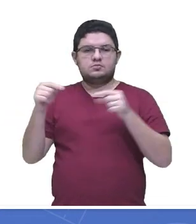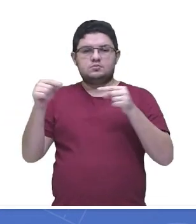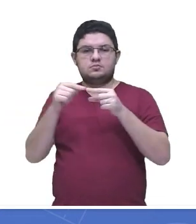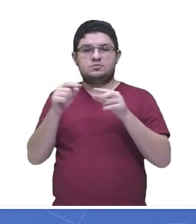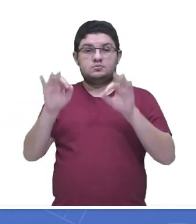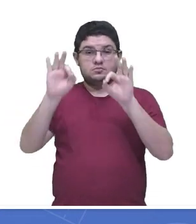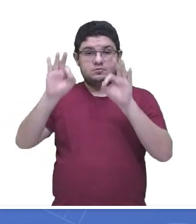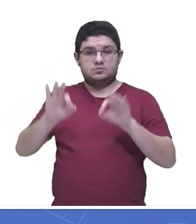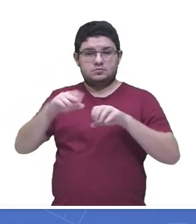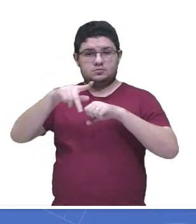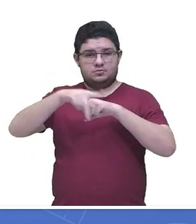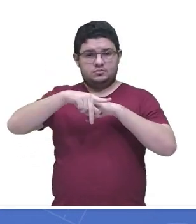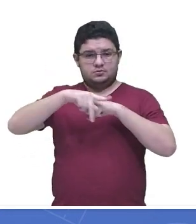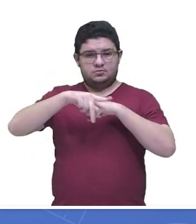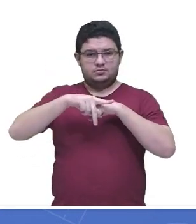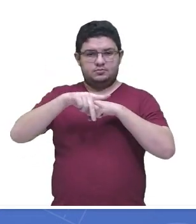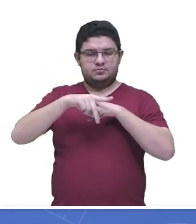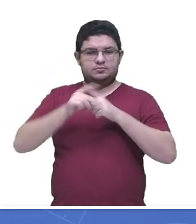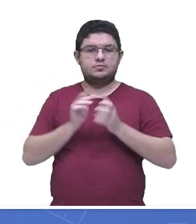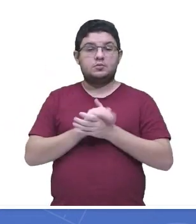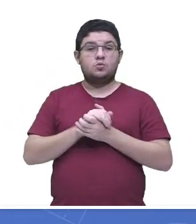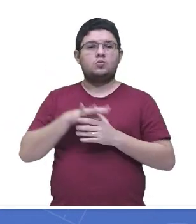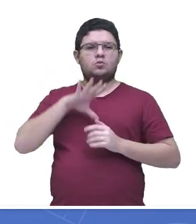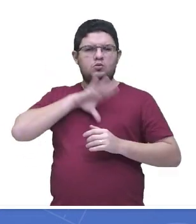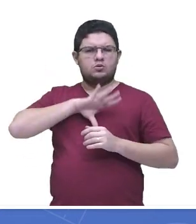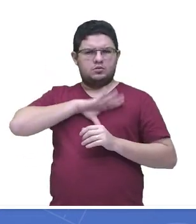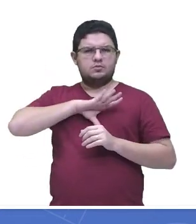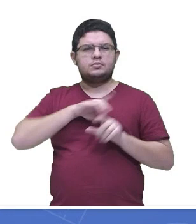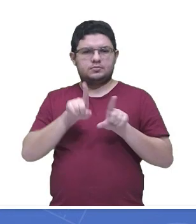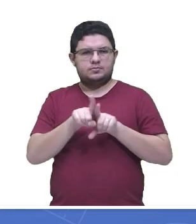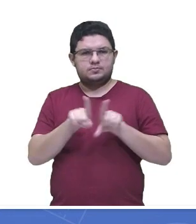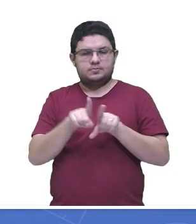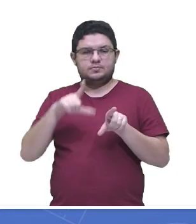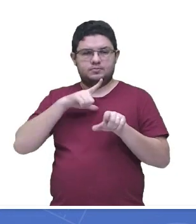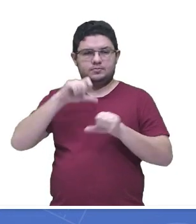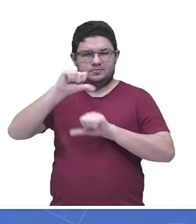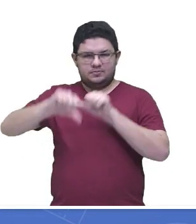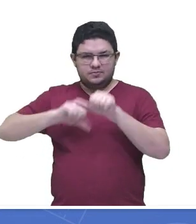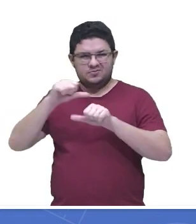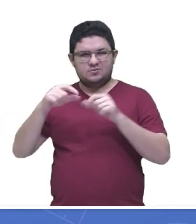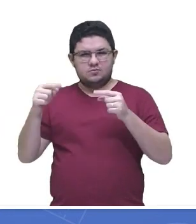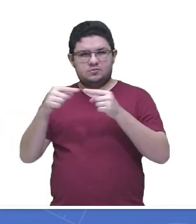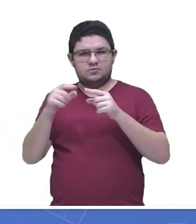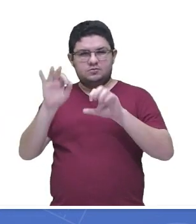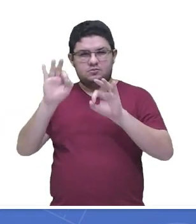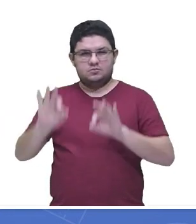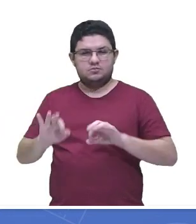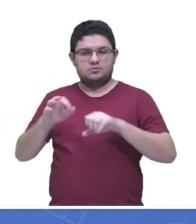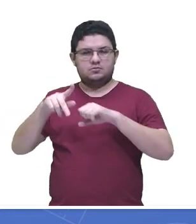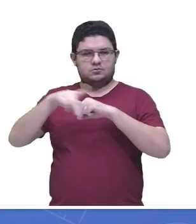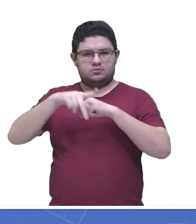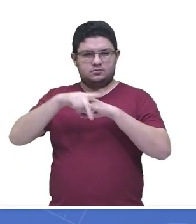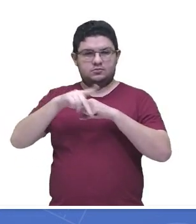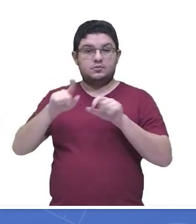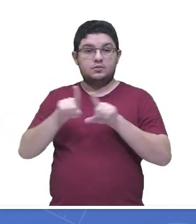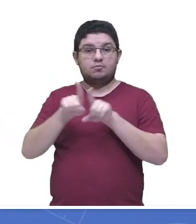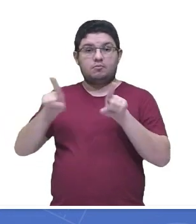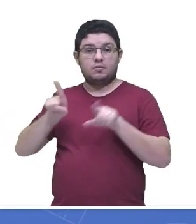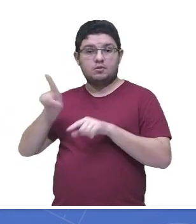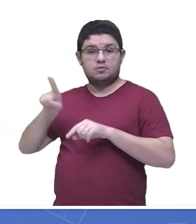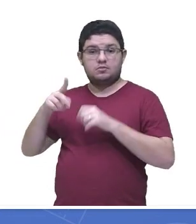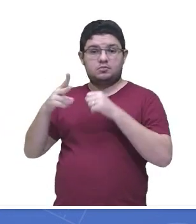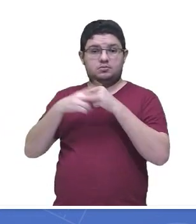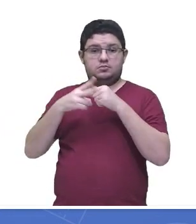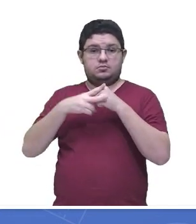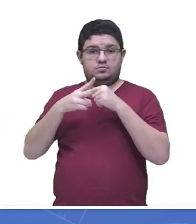inglesa é muito mais fácil, gente, porque observem que o verbo to be, ele vai ser conjugado em apenas duas maneiras, ó. Eu